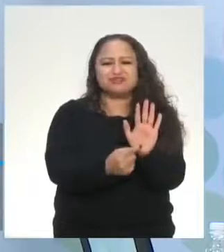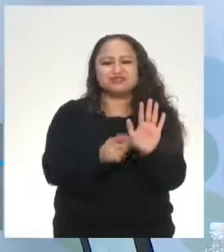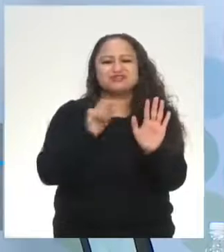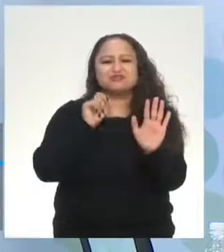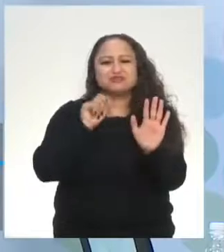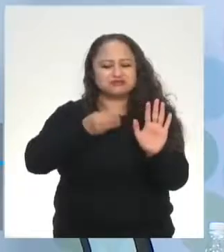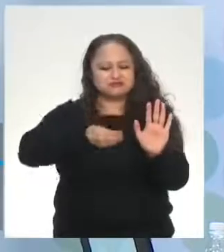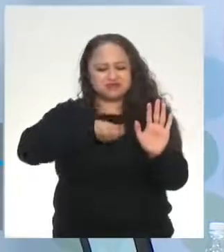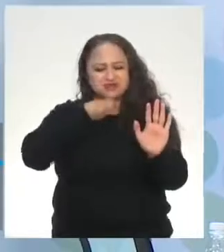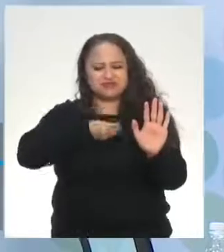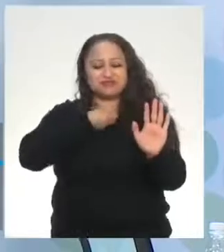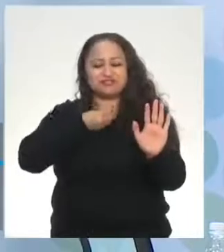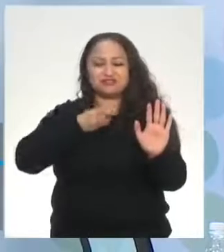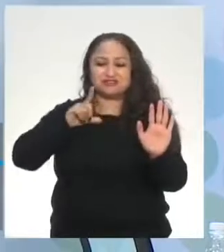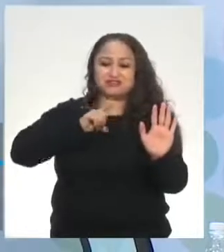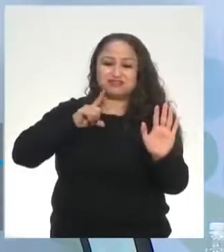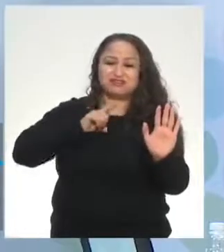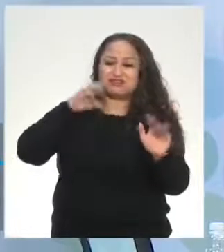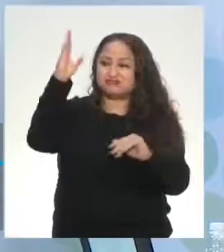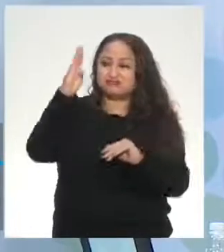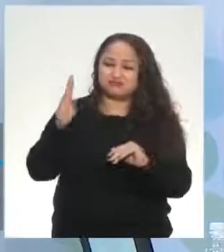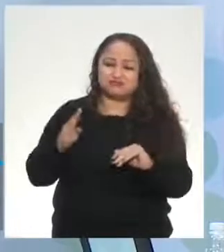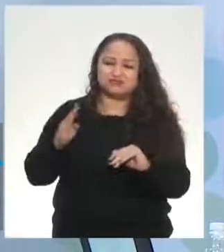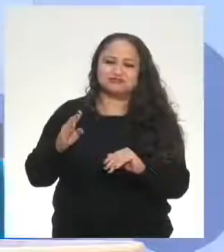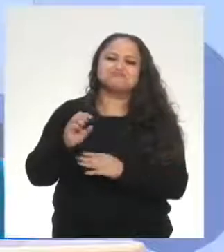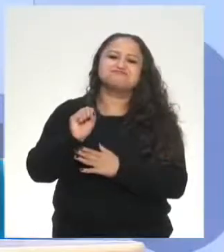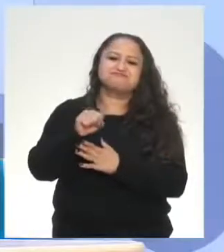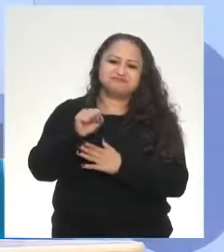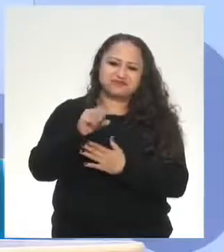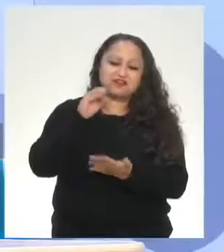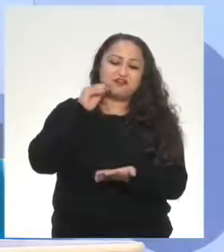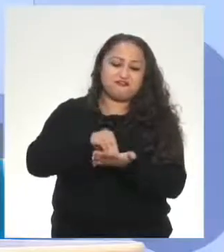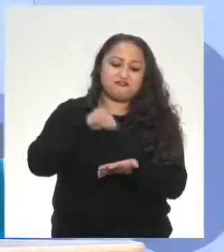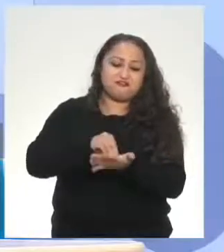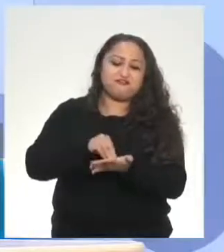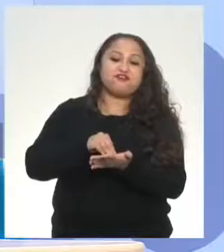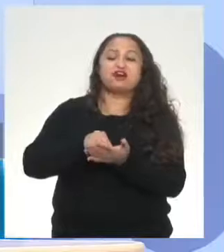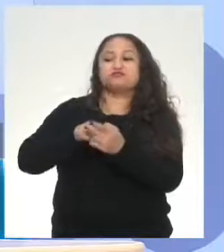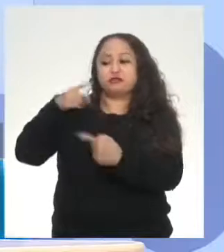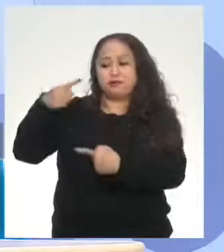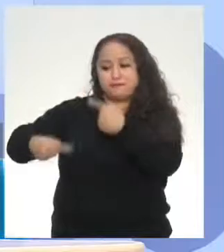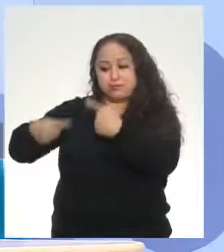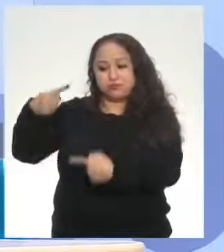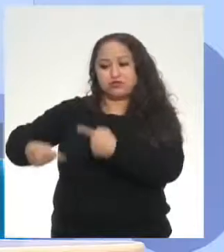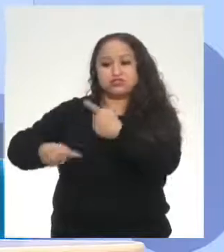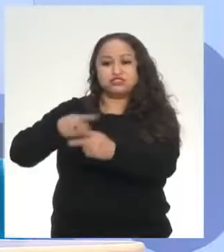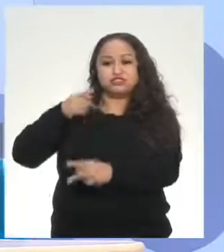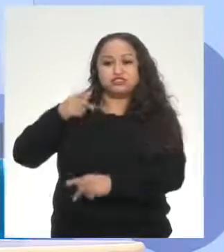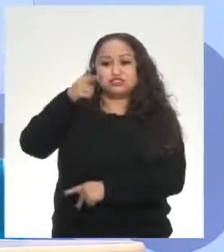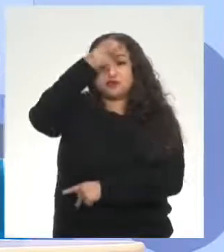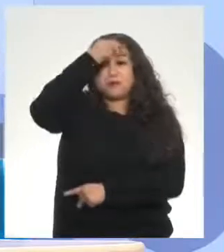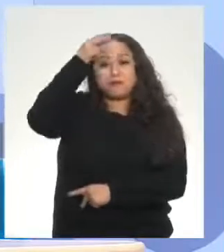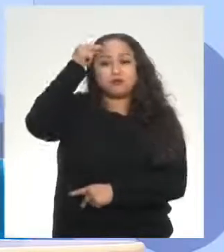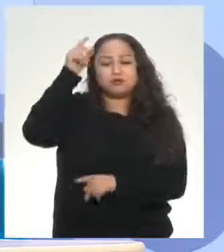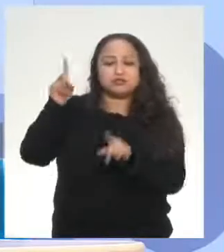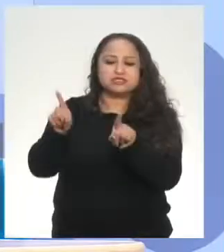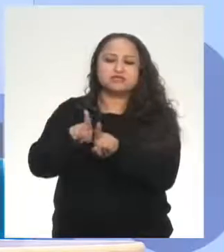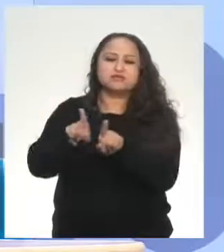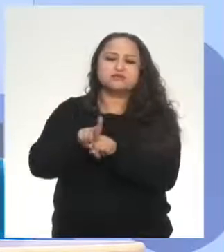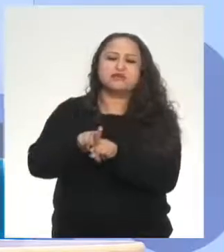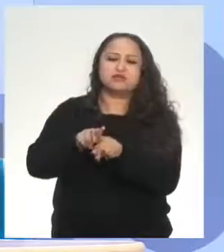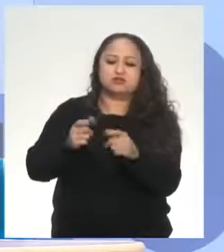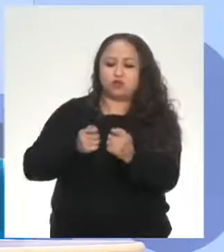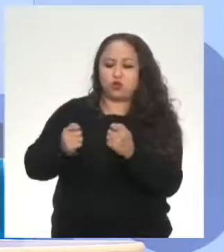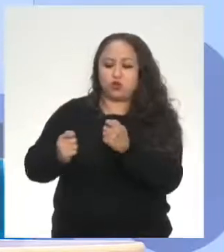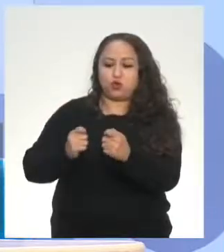da vida que a gente tem aqui, né, professora? Exatamente. Faltam, às vezes, políticas públicas no sentido de controle de natalidade,